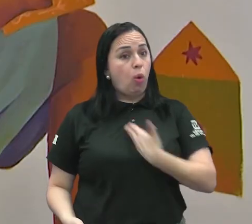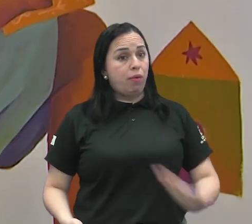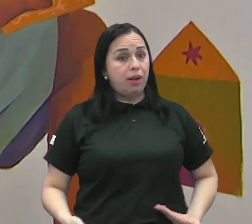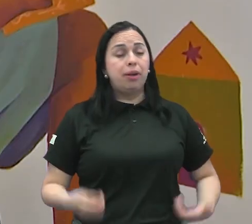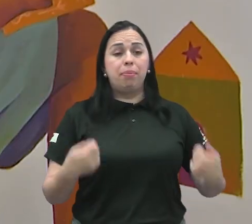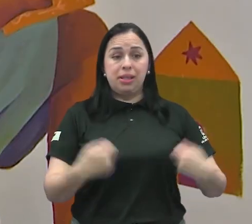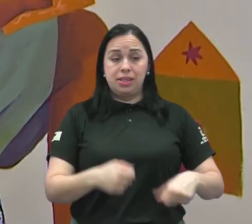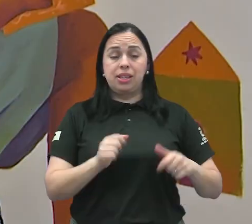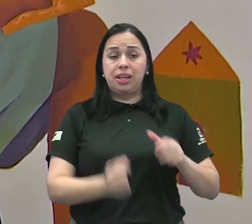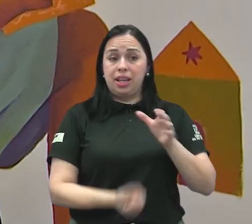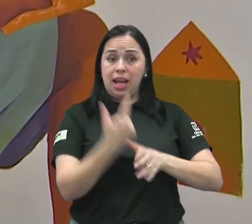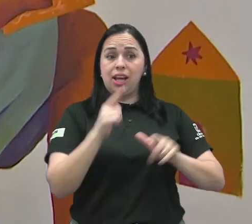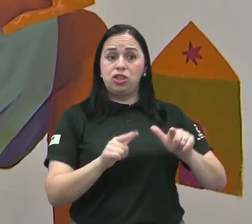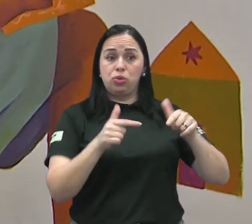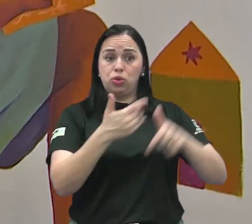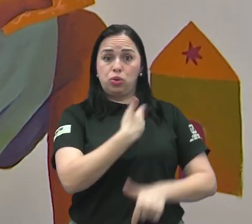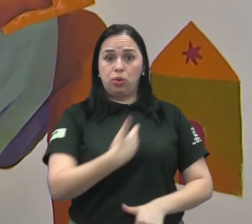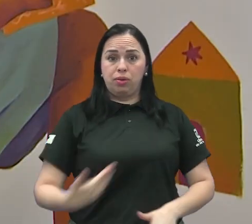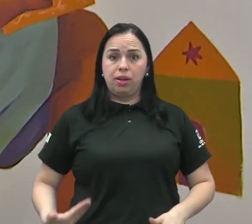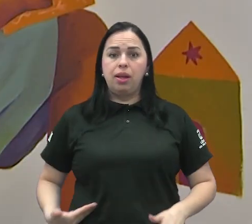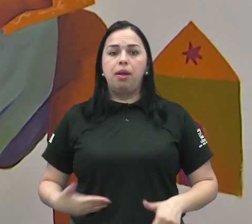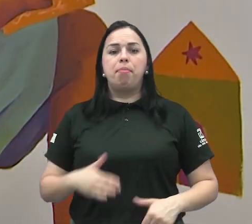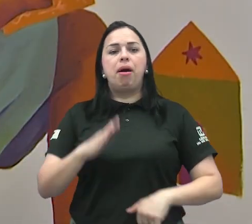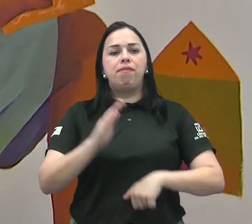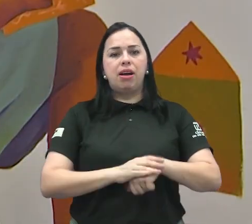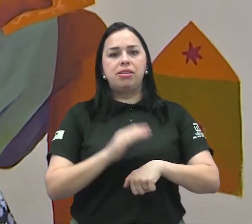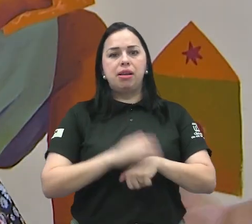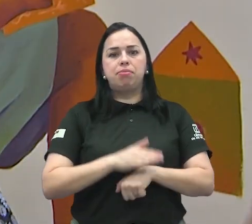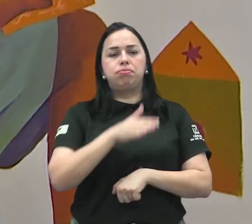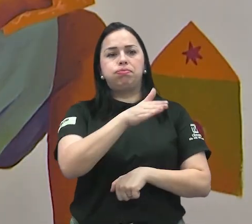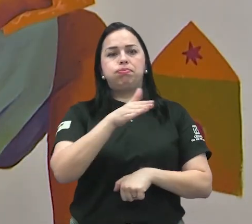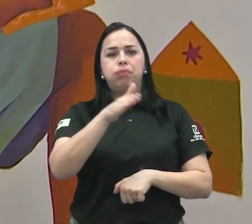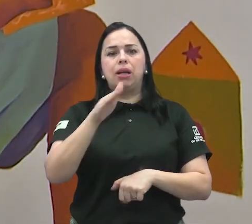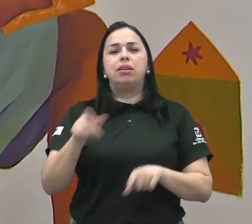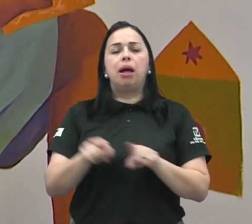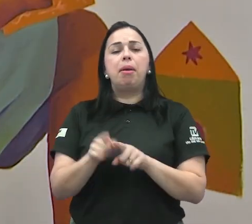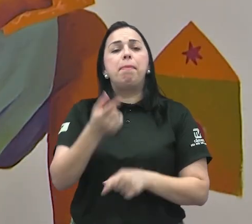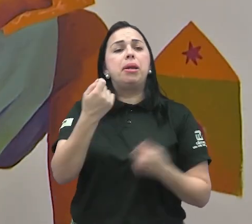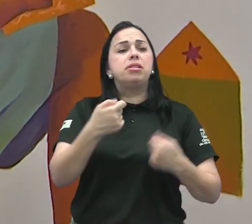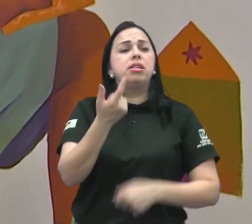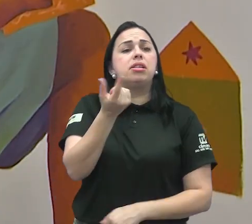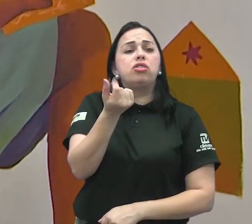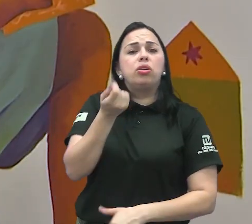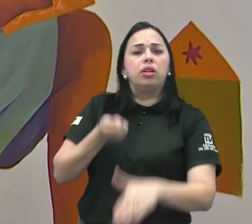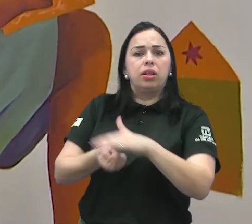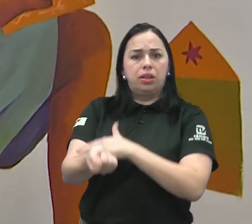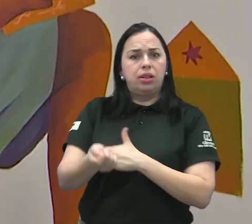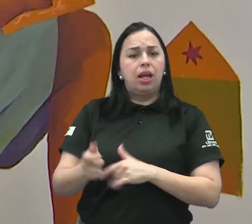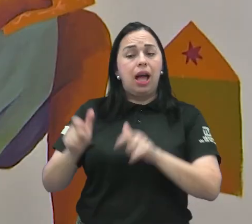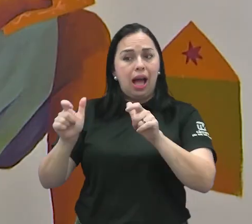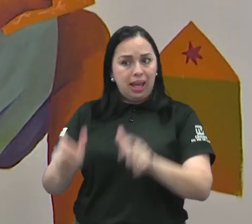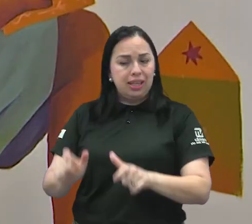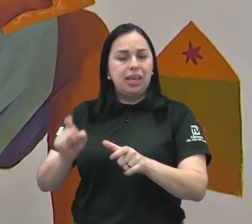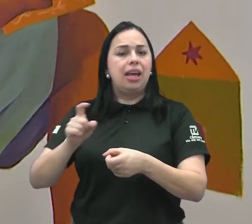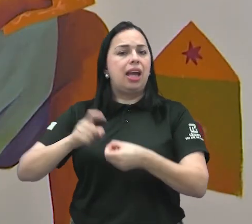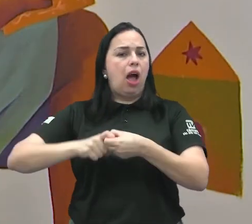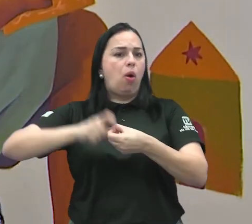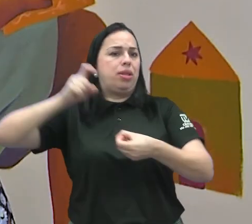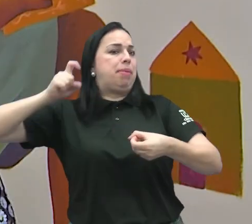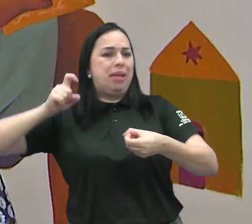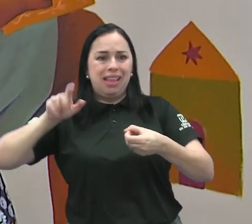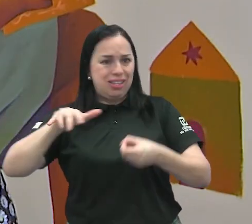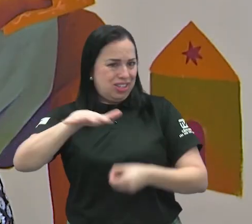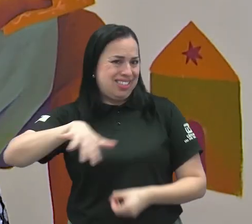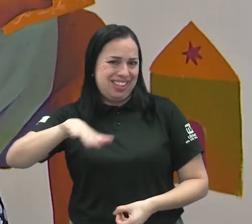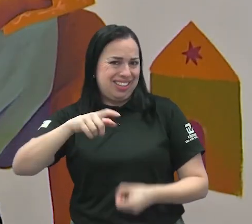Um poder público precisa ter vontade política para agir dentro desses espaços e o que a gente precisa é de investimento. O Quilombo Baiomé é um